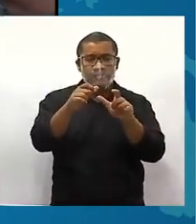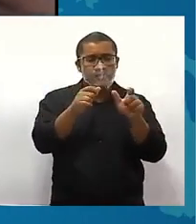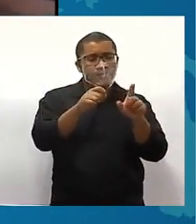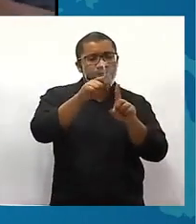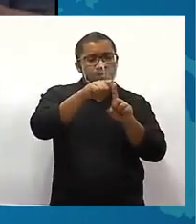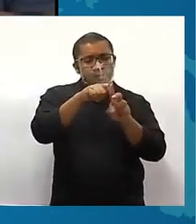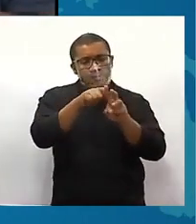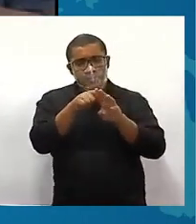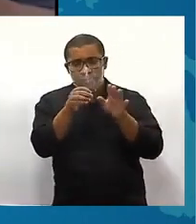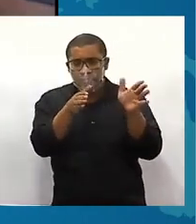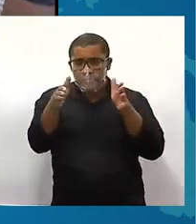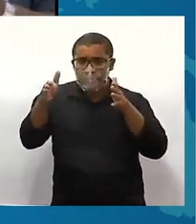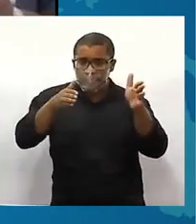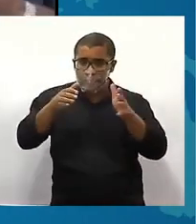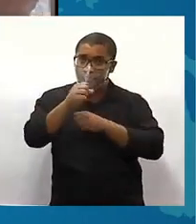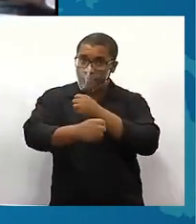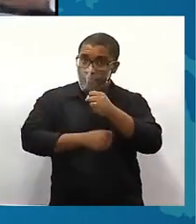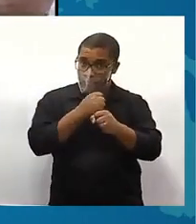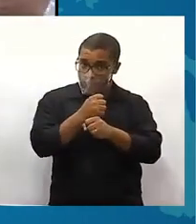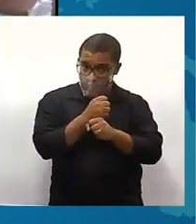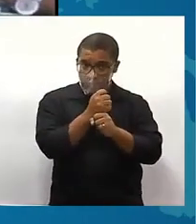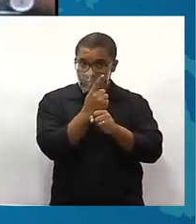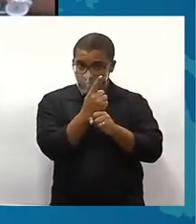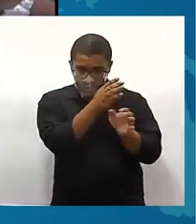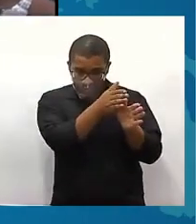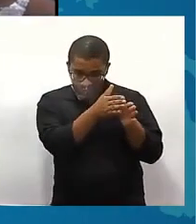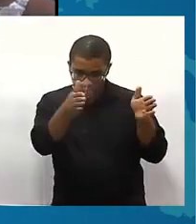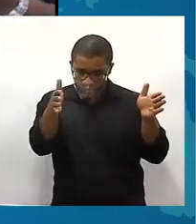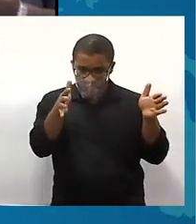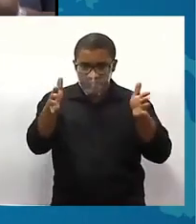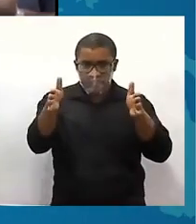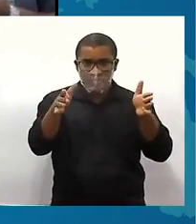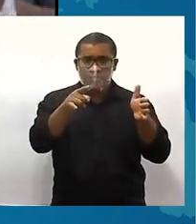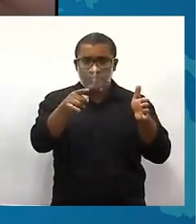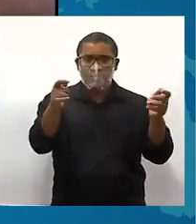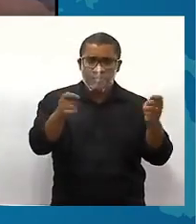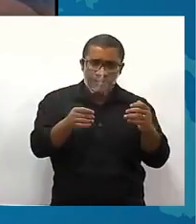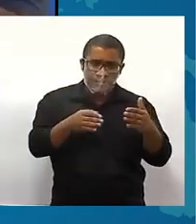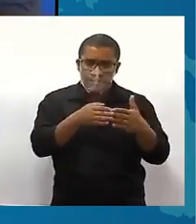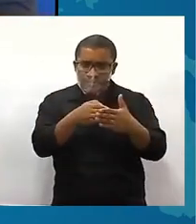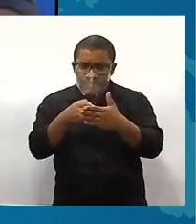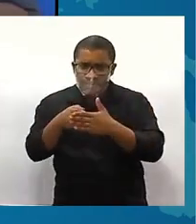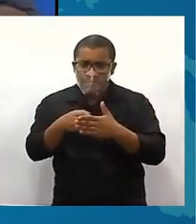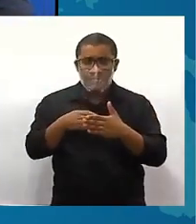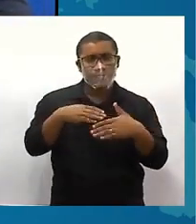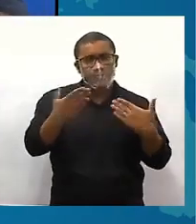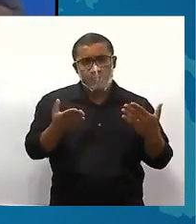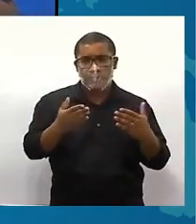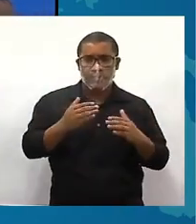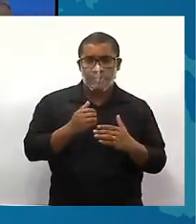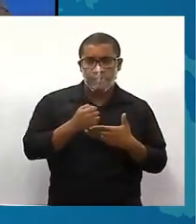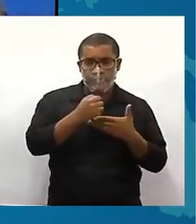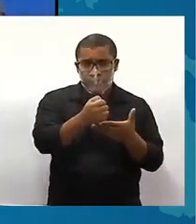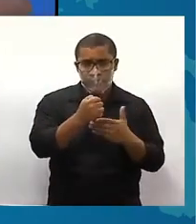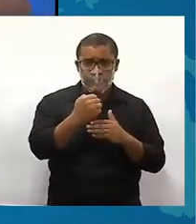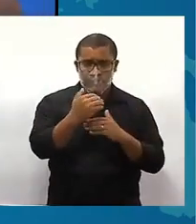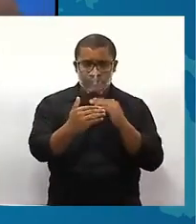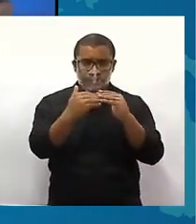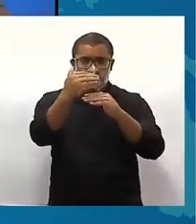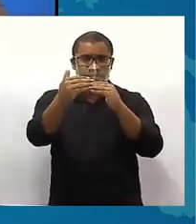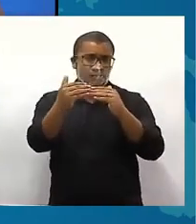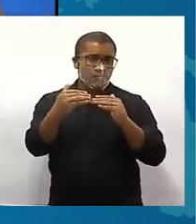o comportamento do homem, interferindo sua capacidade de progredir, cresceriam os países ou povos